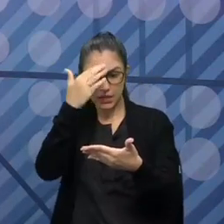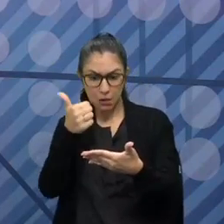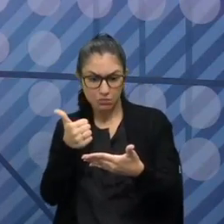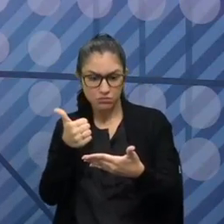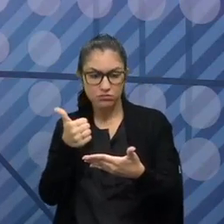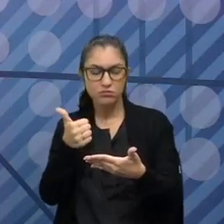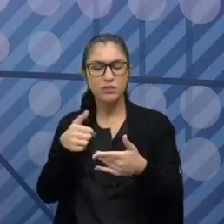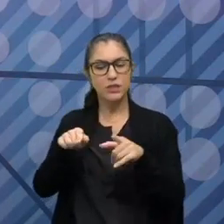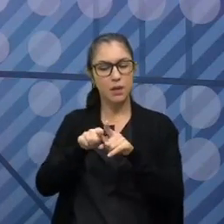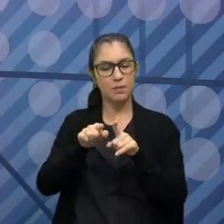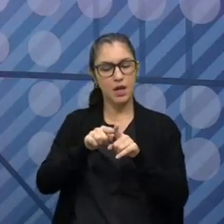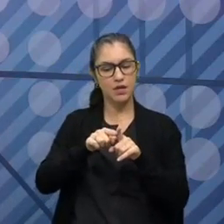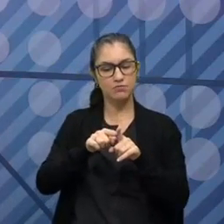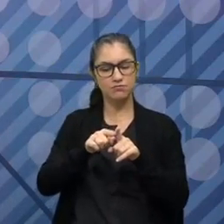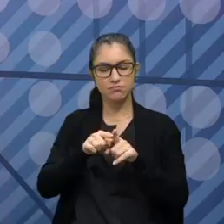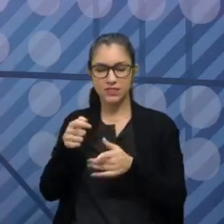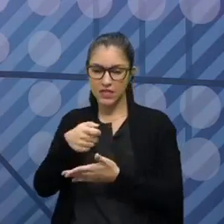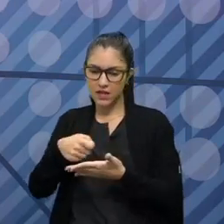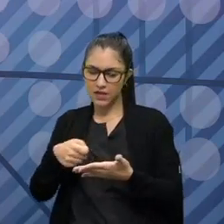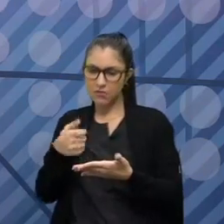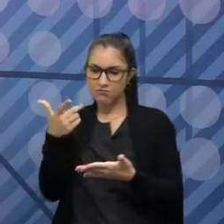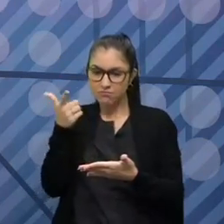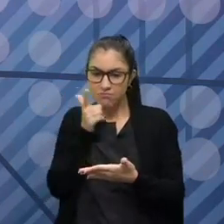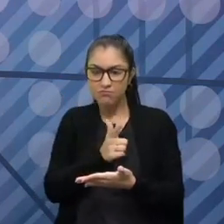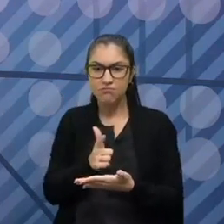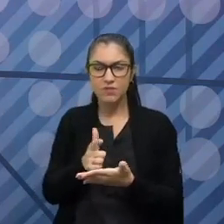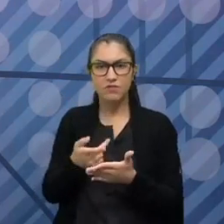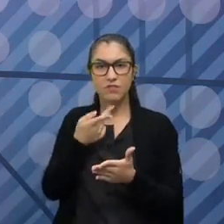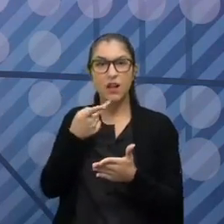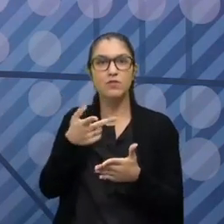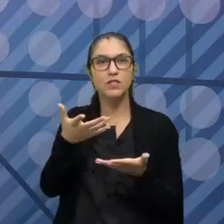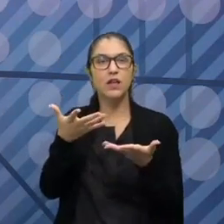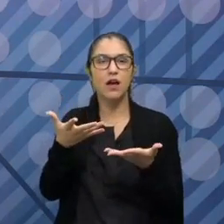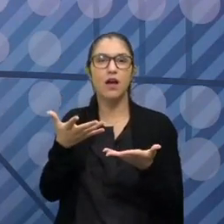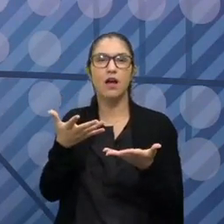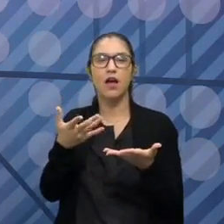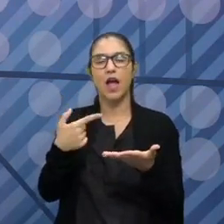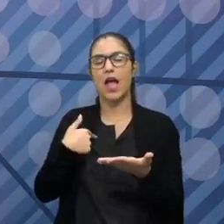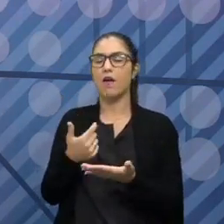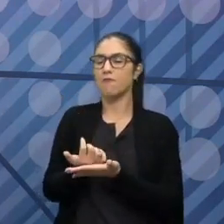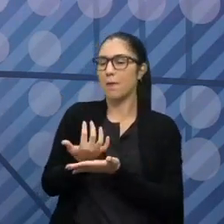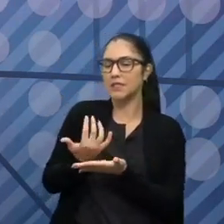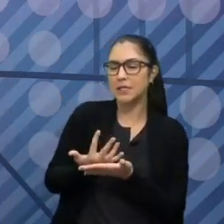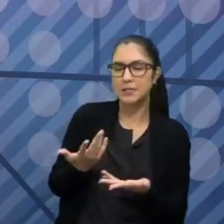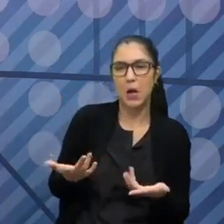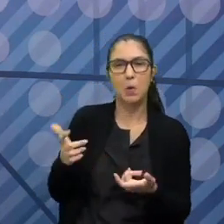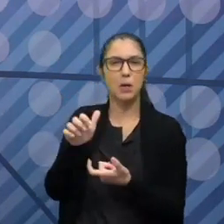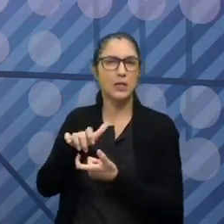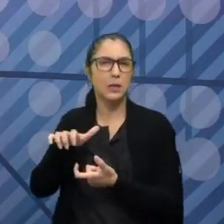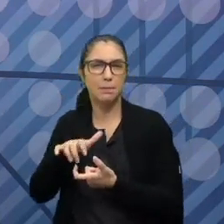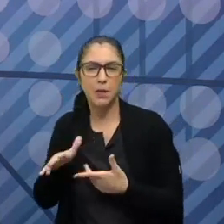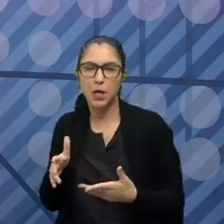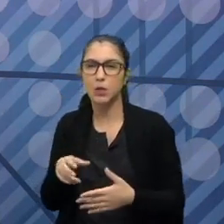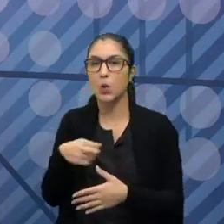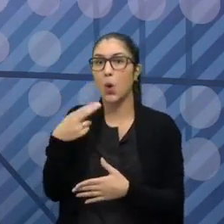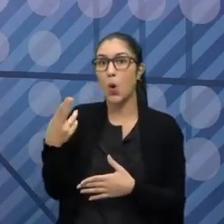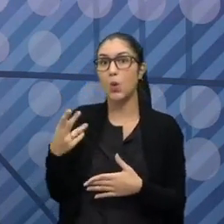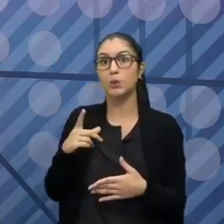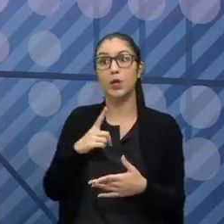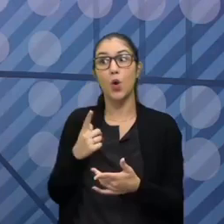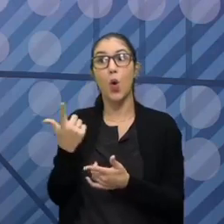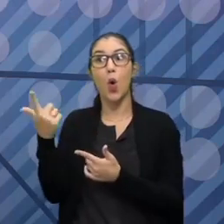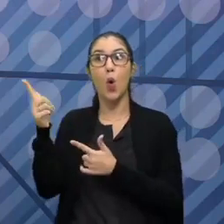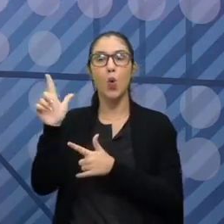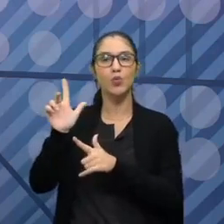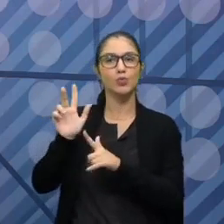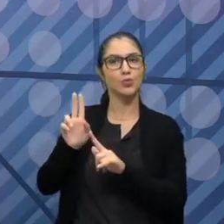fazer entender através da escrita. É isso, o nome, se você quer dizer que é alfabetização, que é letramento, ou se surgirem